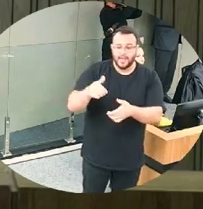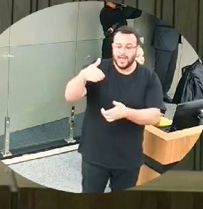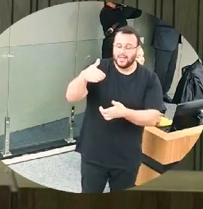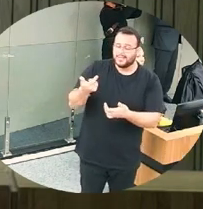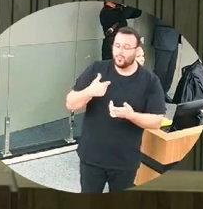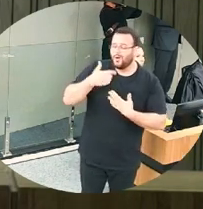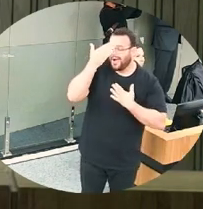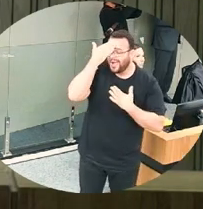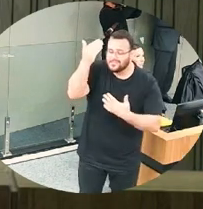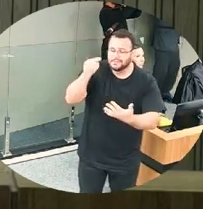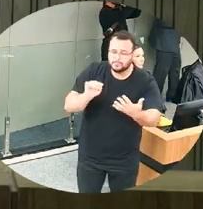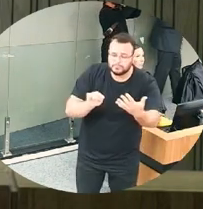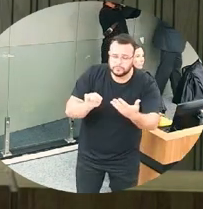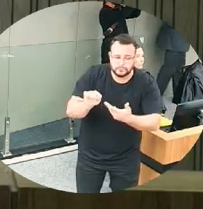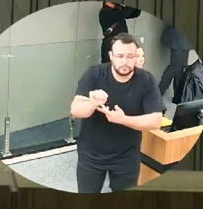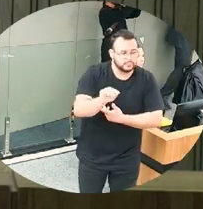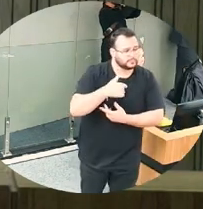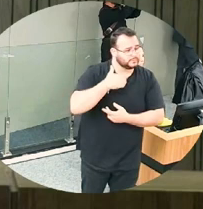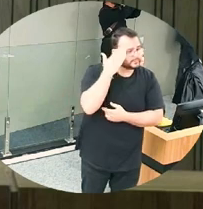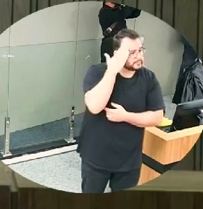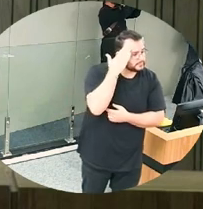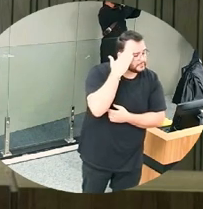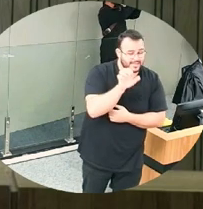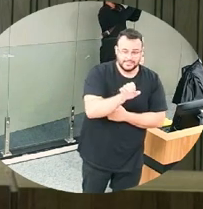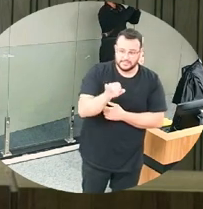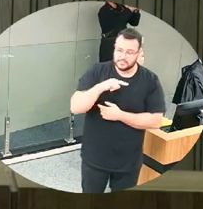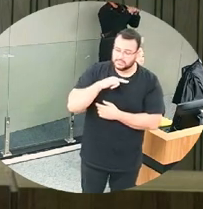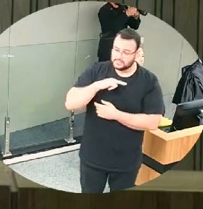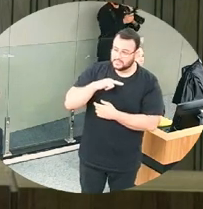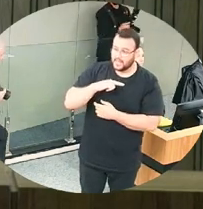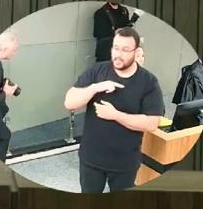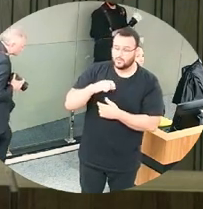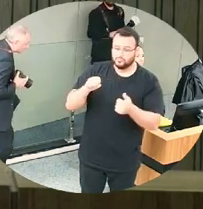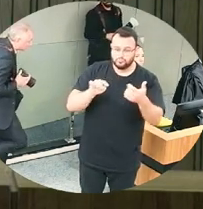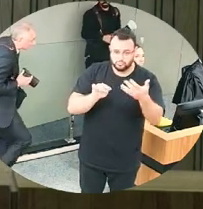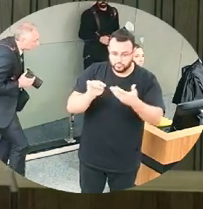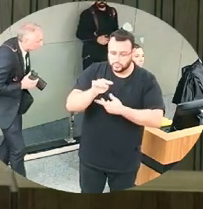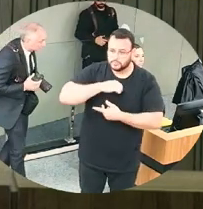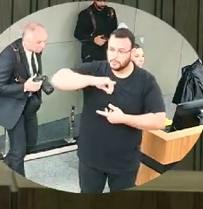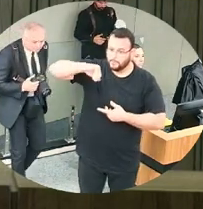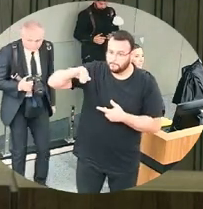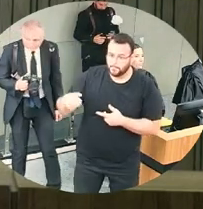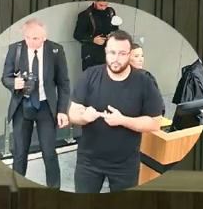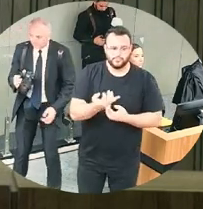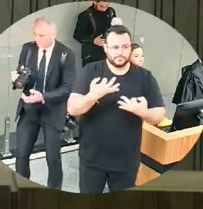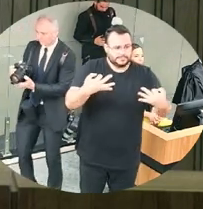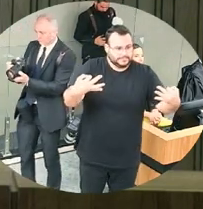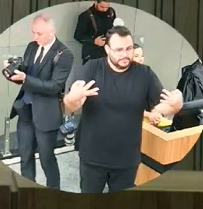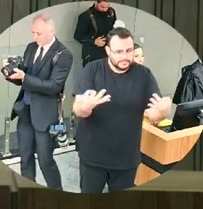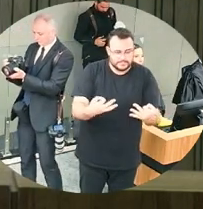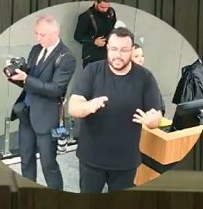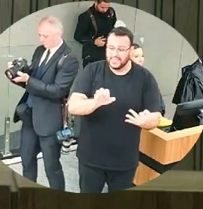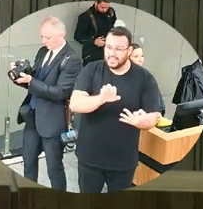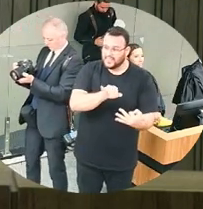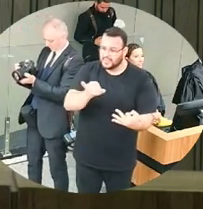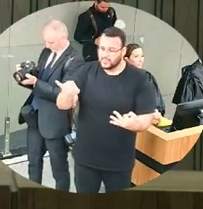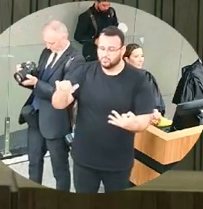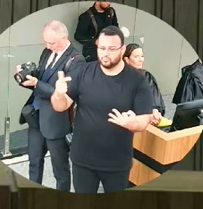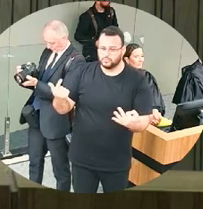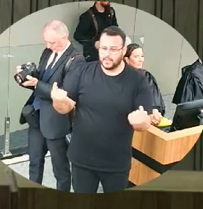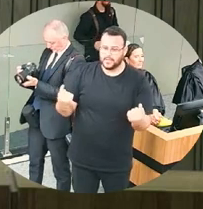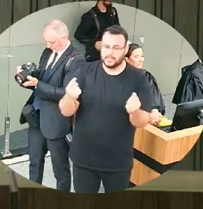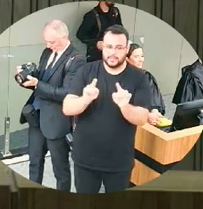de gratidão ciente de que se algo fiz de proveitoso e útil nada teria feito não fosse o apoio dos meus